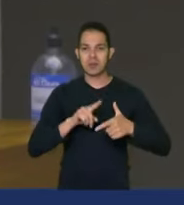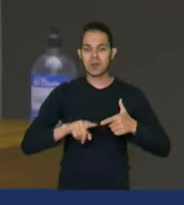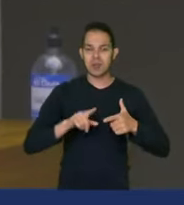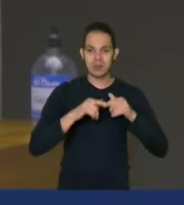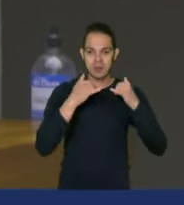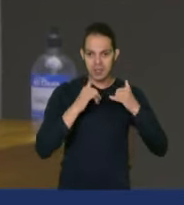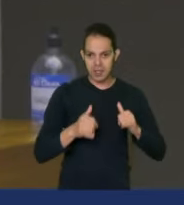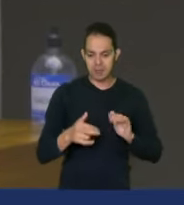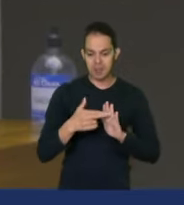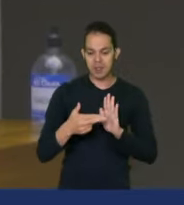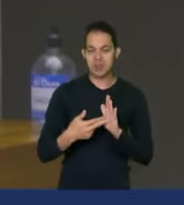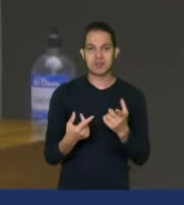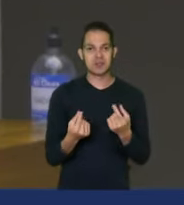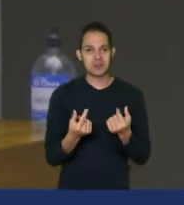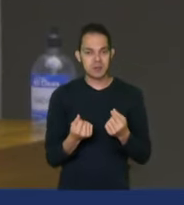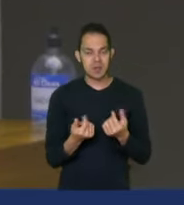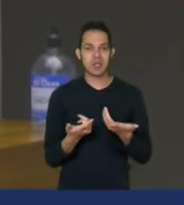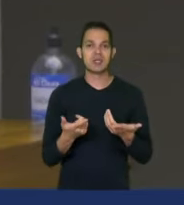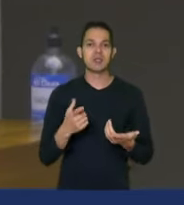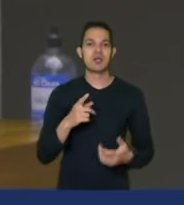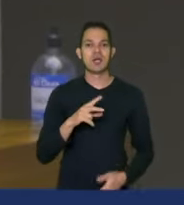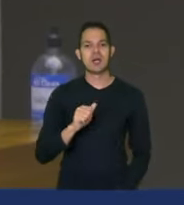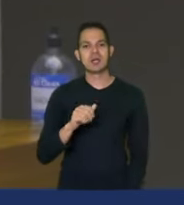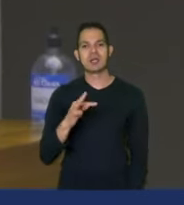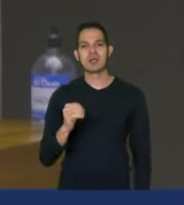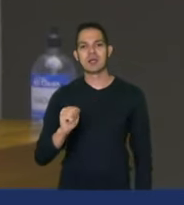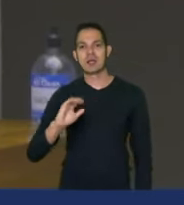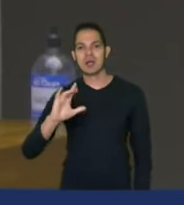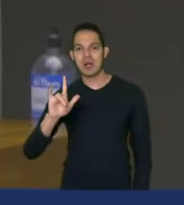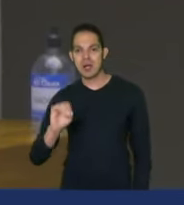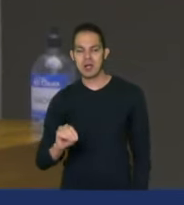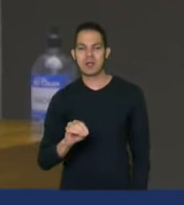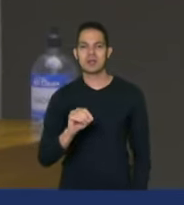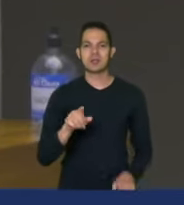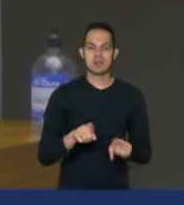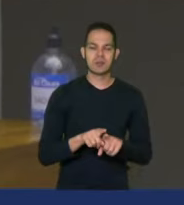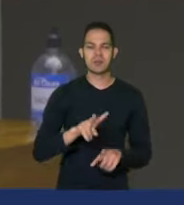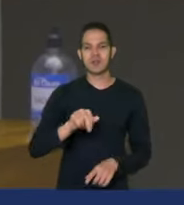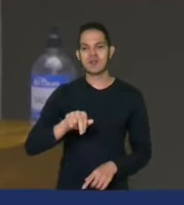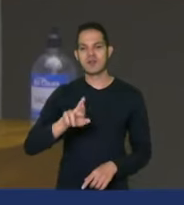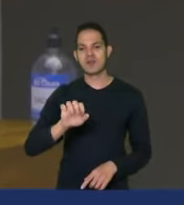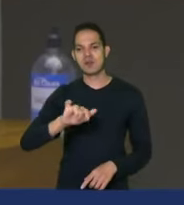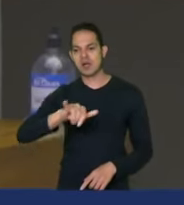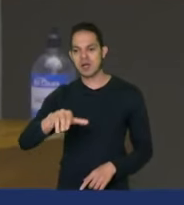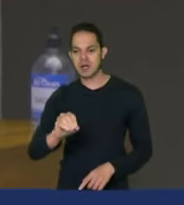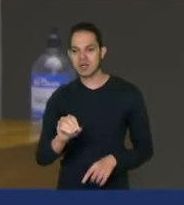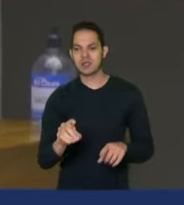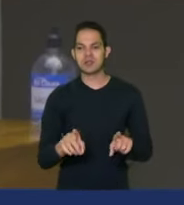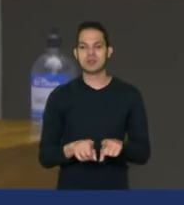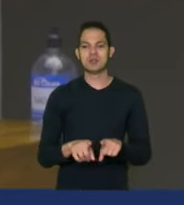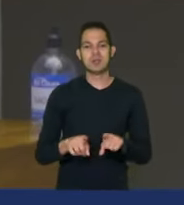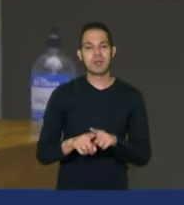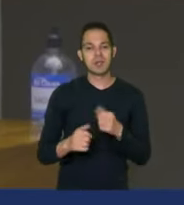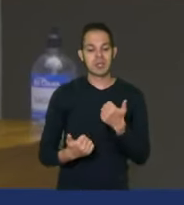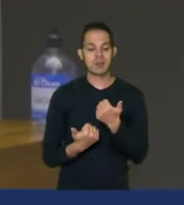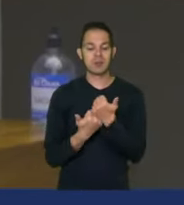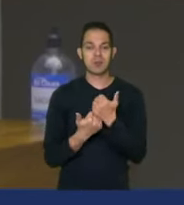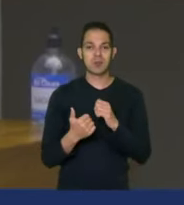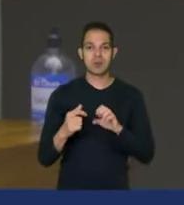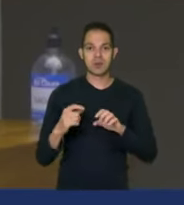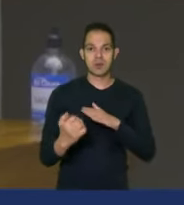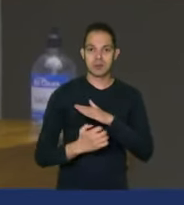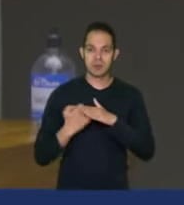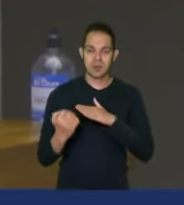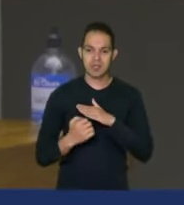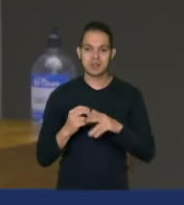de preços no atacado, no varejo, tem havido compensação a grupos vulneráveis, consumidores e apoio a empresas, em função